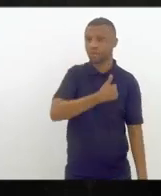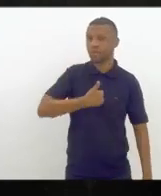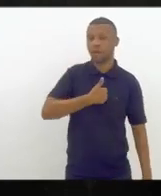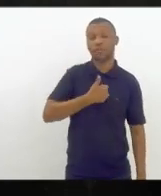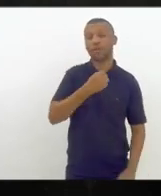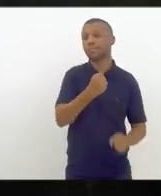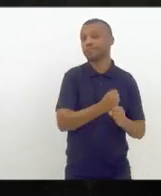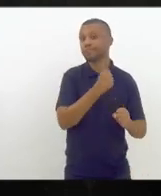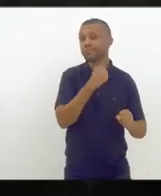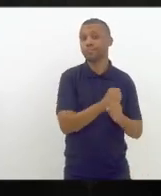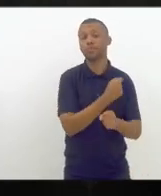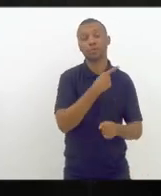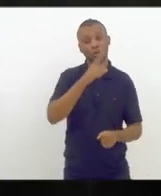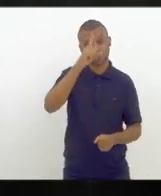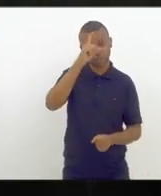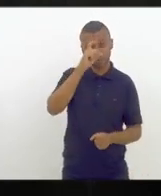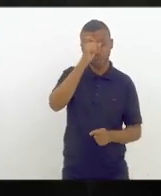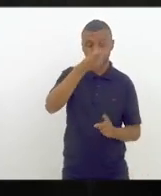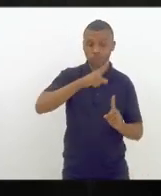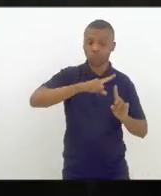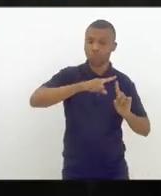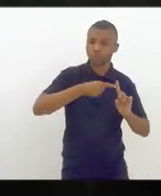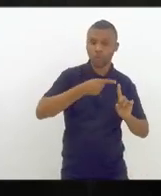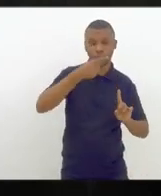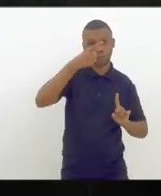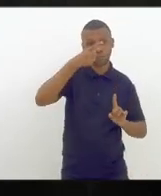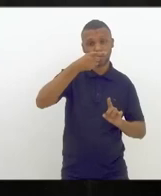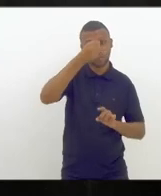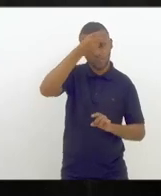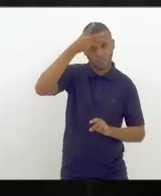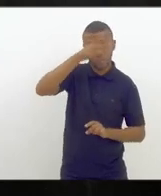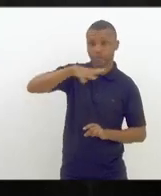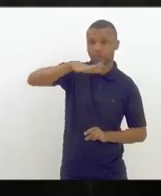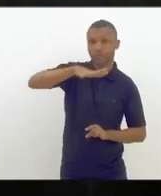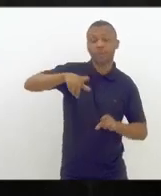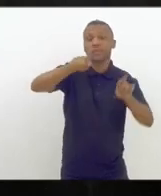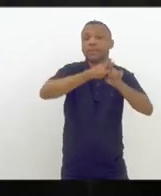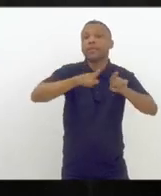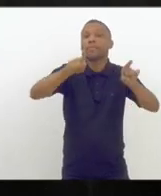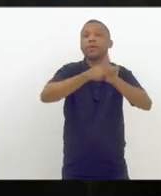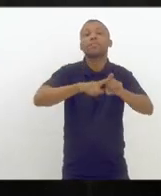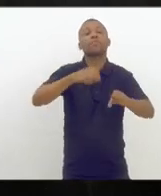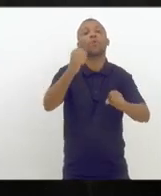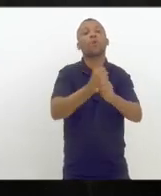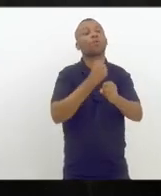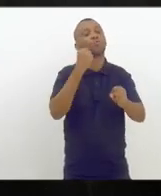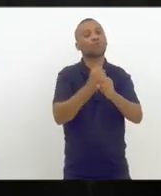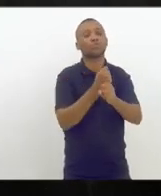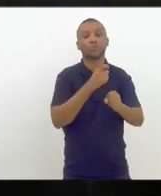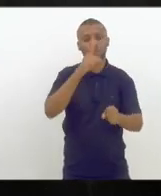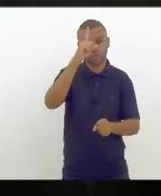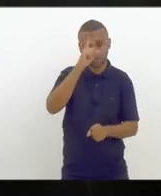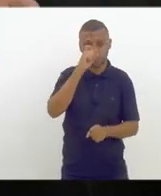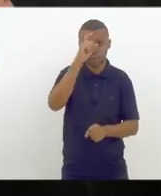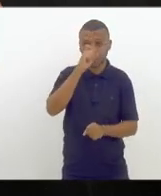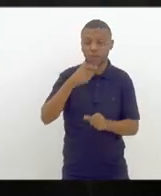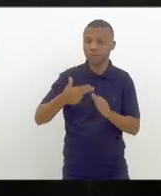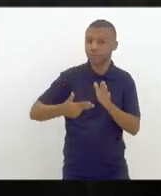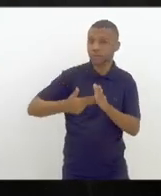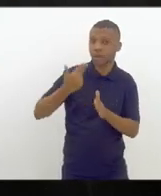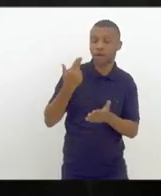da nossa maternidade municipal, onde também estamos construindo um hospital de cirurgia eletiva, o